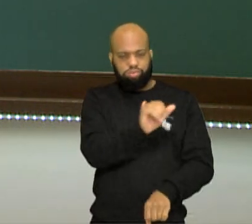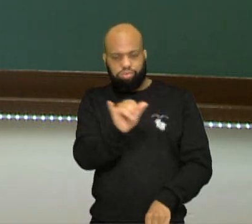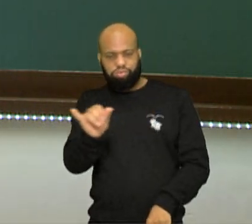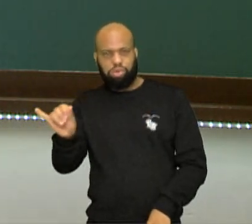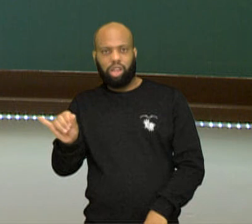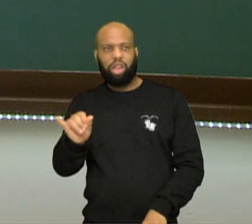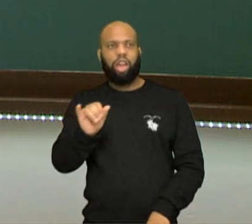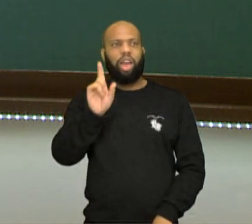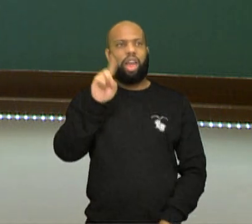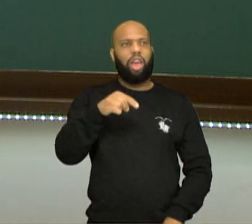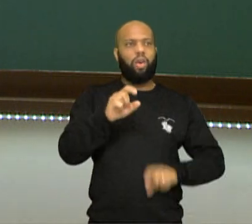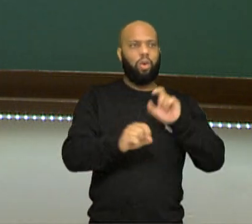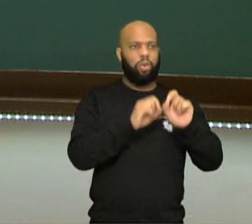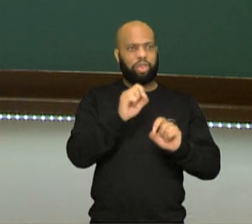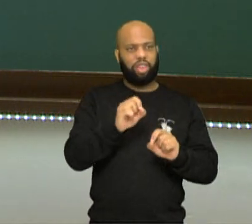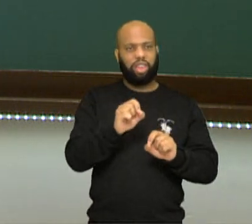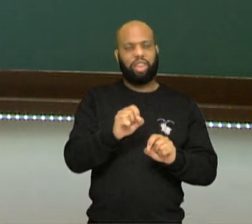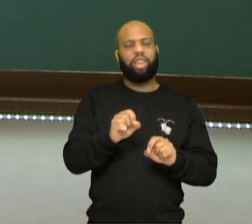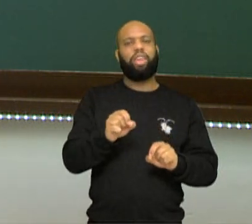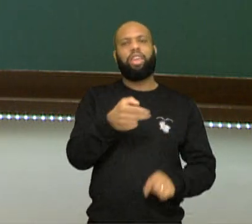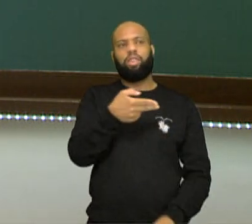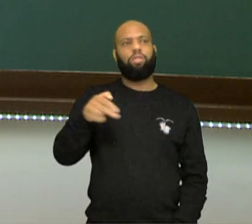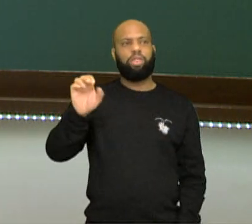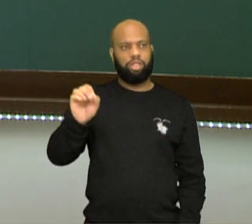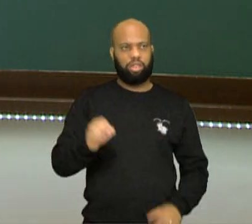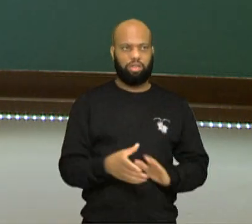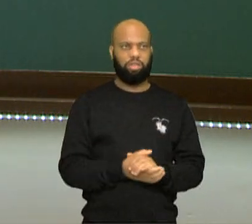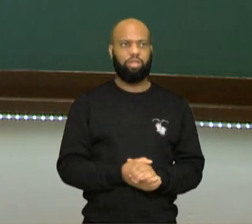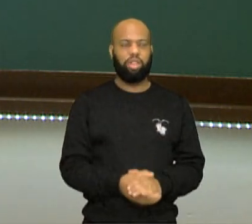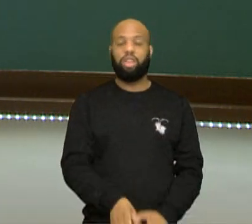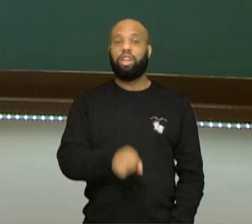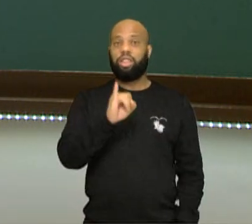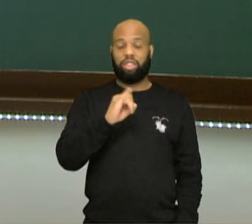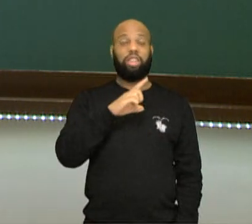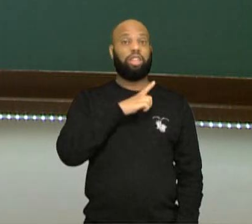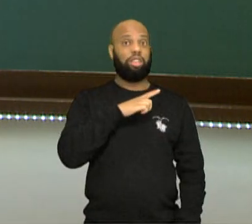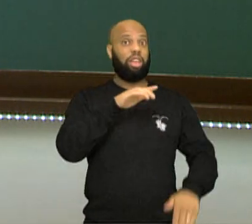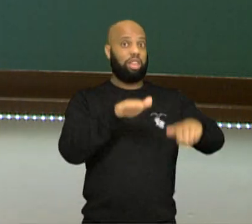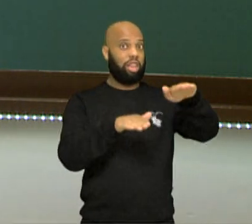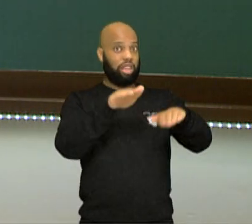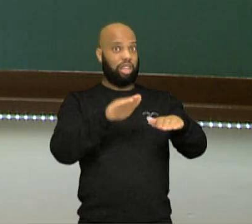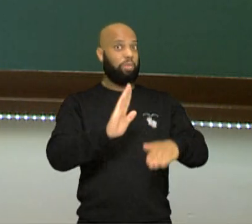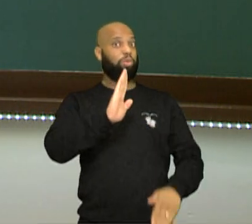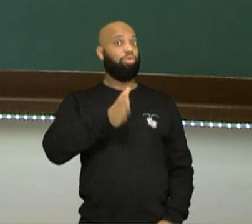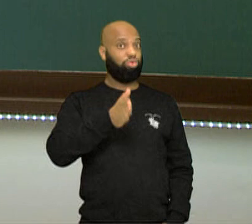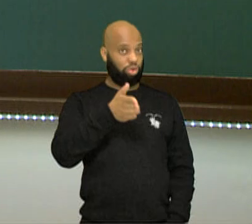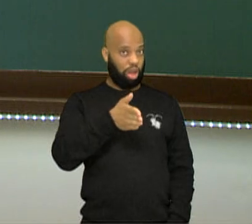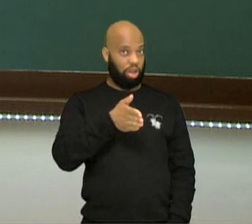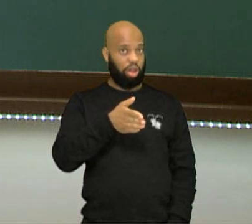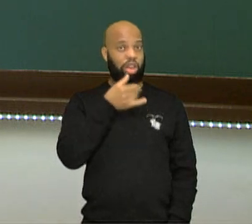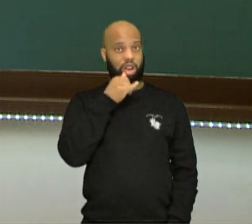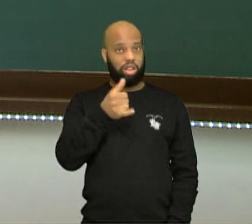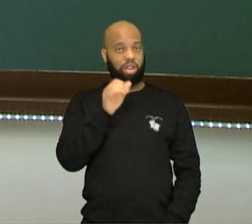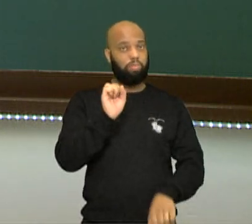Então, vamos olhar. O trabalho para levar uma carga pelo interior de um condutor em equilíbrio eletrostático é nulo.